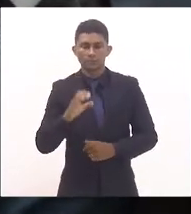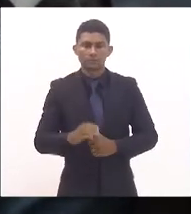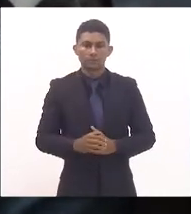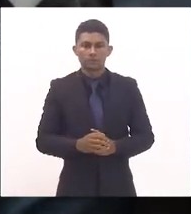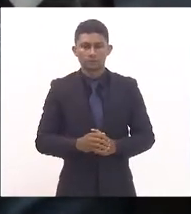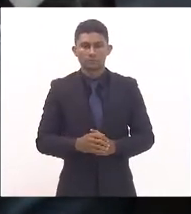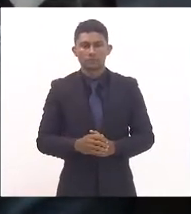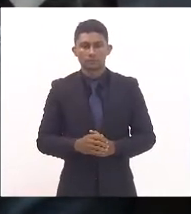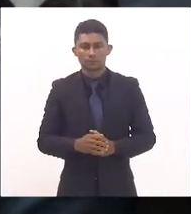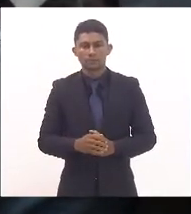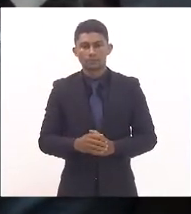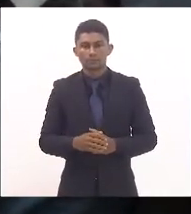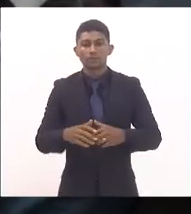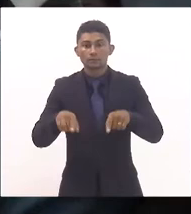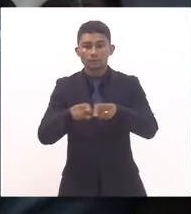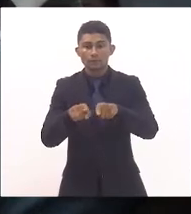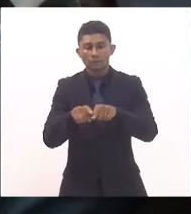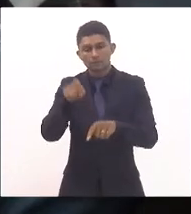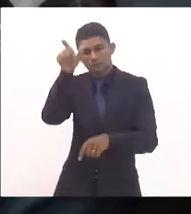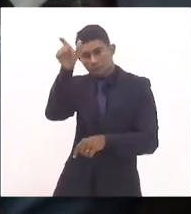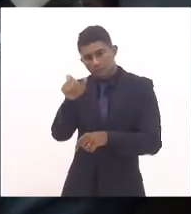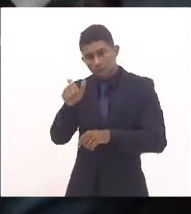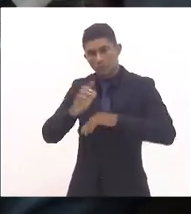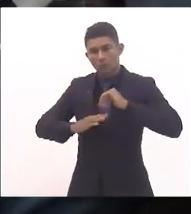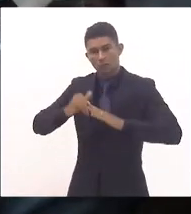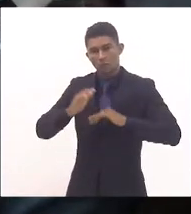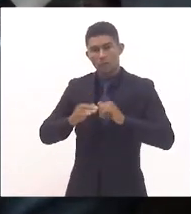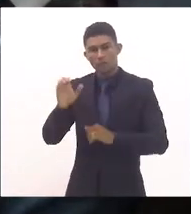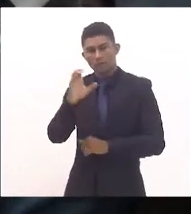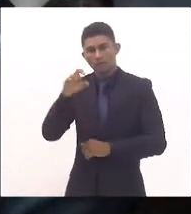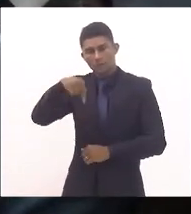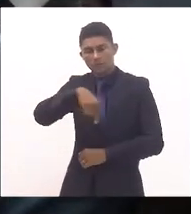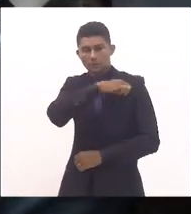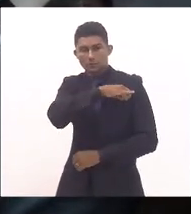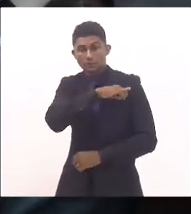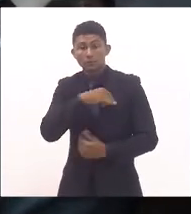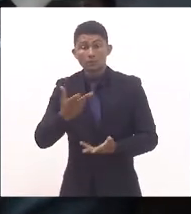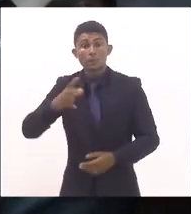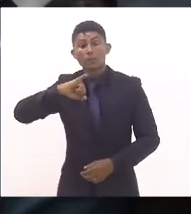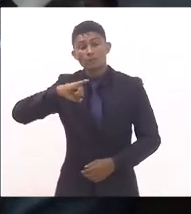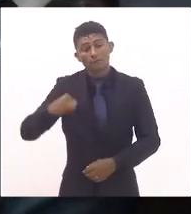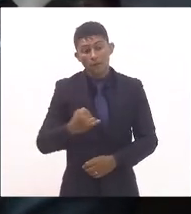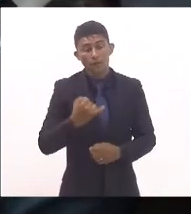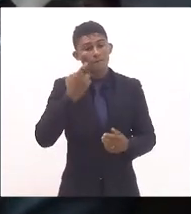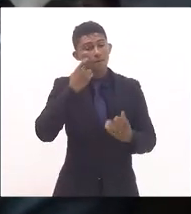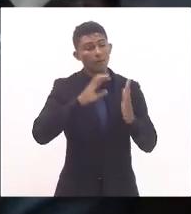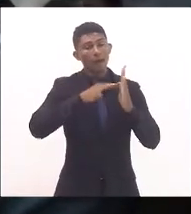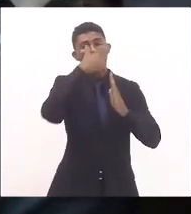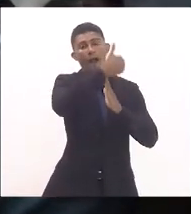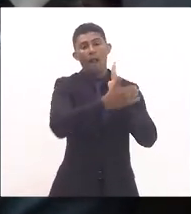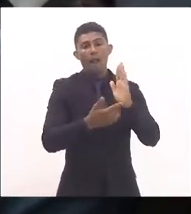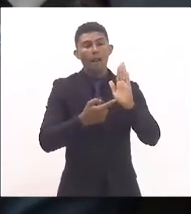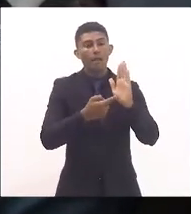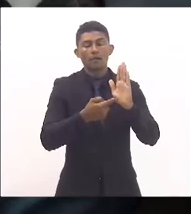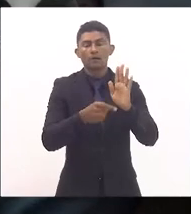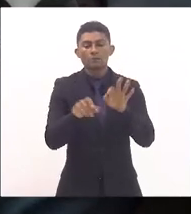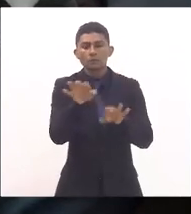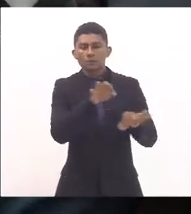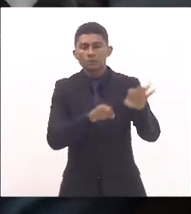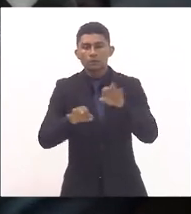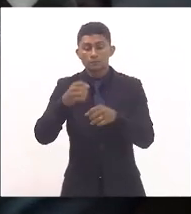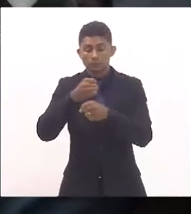É o Dia Estadual da Ciência e do Cientista Fluminense. Então, queria ver se a gente aproveitava o calendário que ainda é possível para organizar, ainda neste